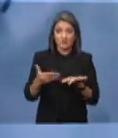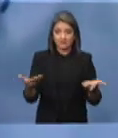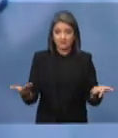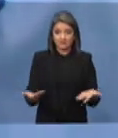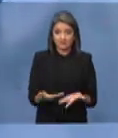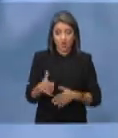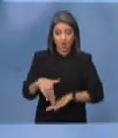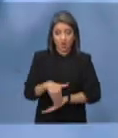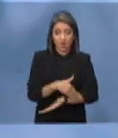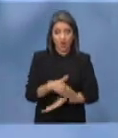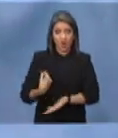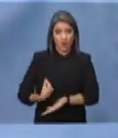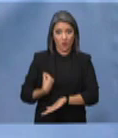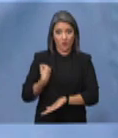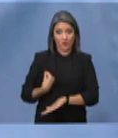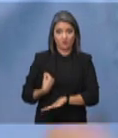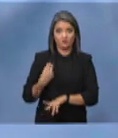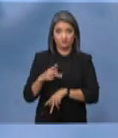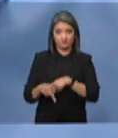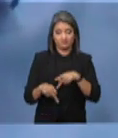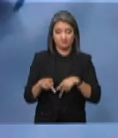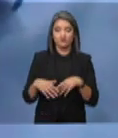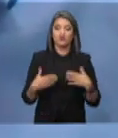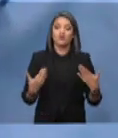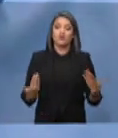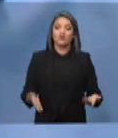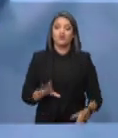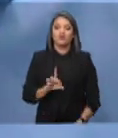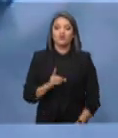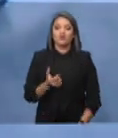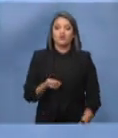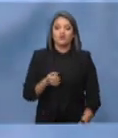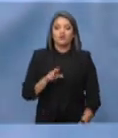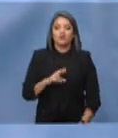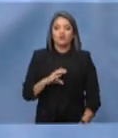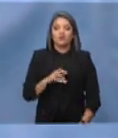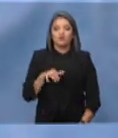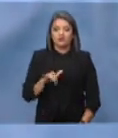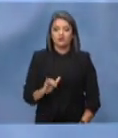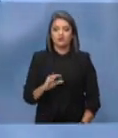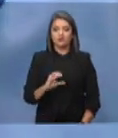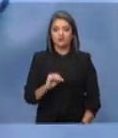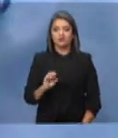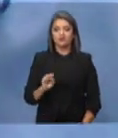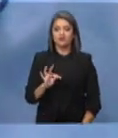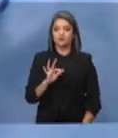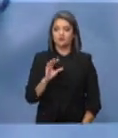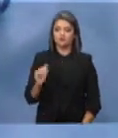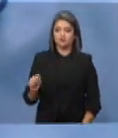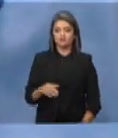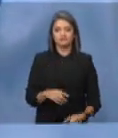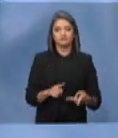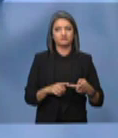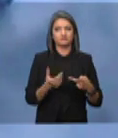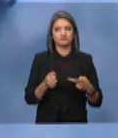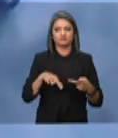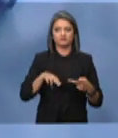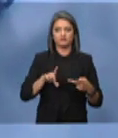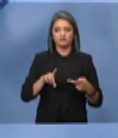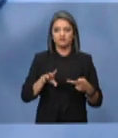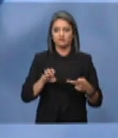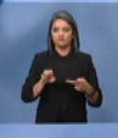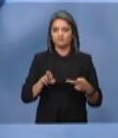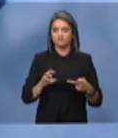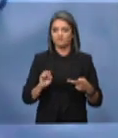extração de rua algo que o Darci Costa o Anderson Lopes Miranda o Robson